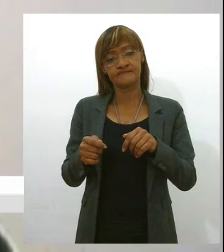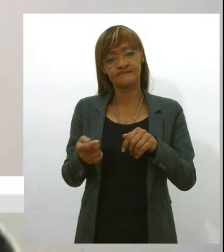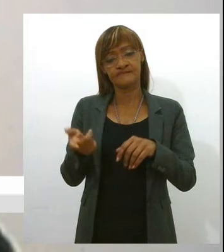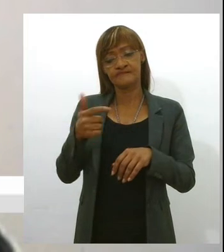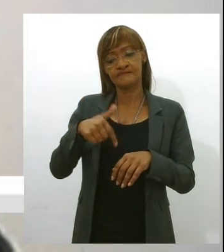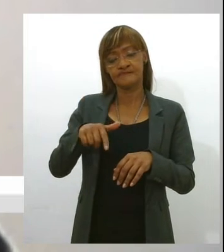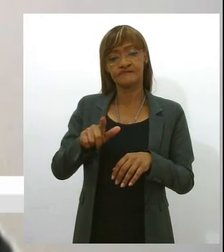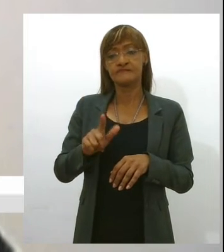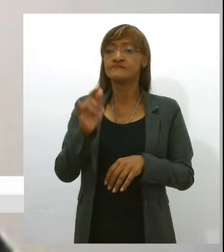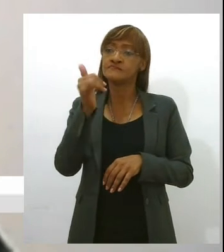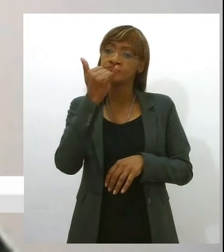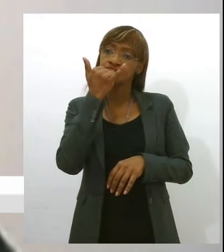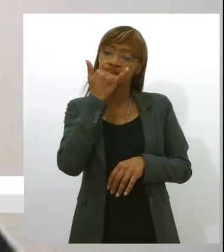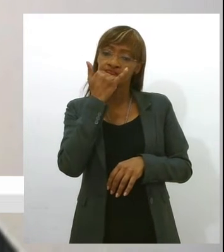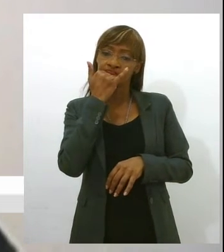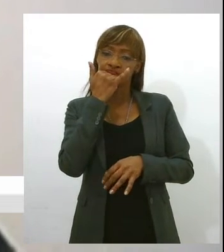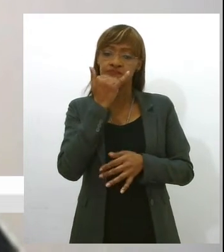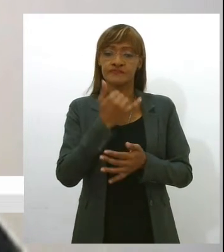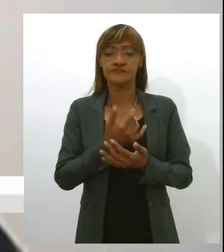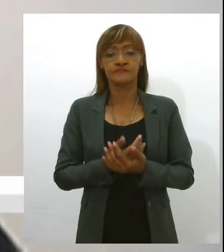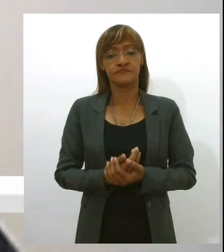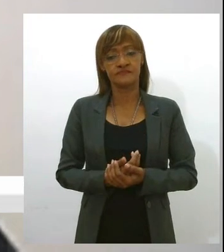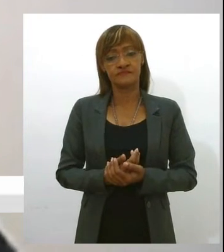vai e tenta explicar de uma forma...